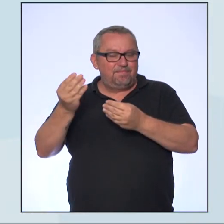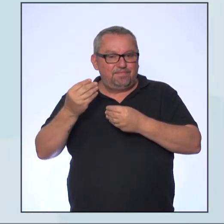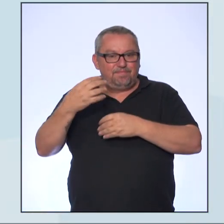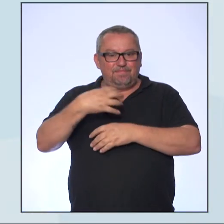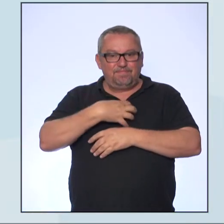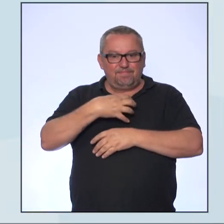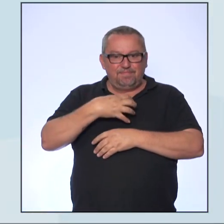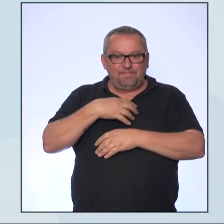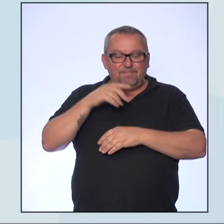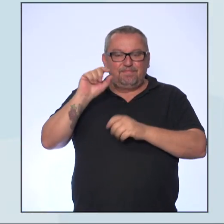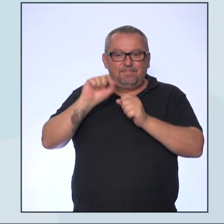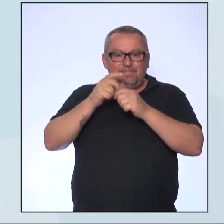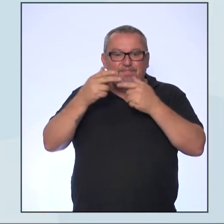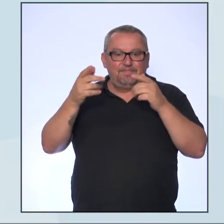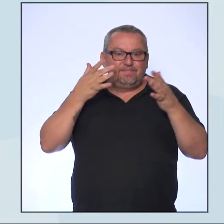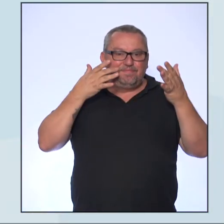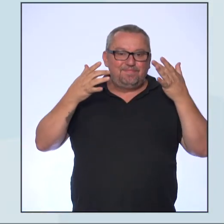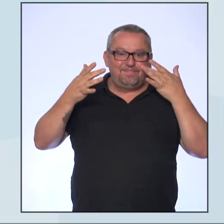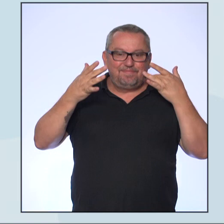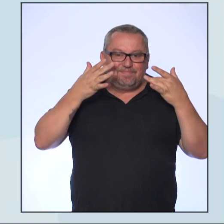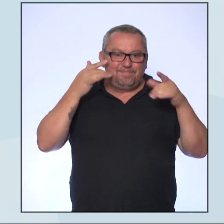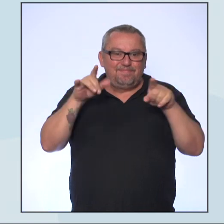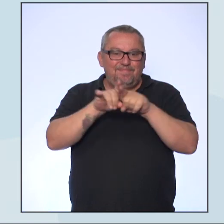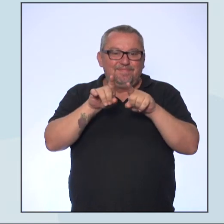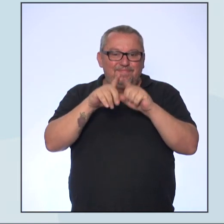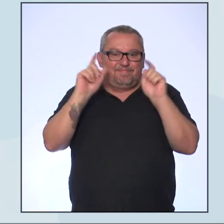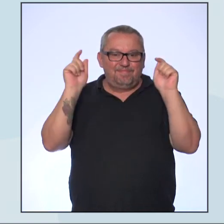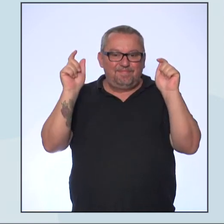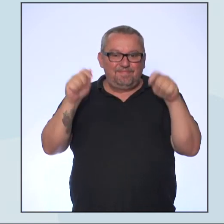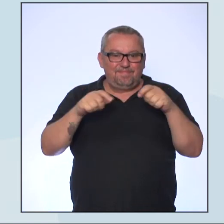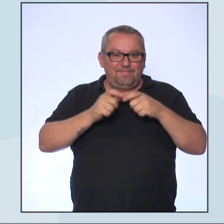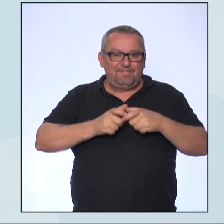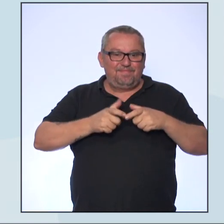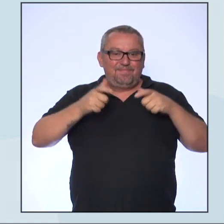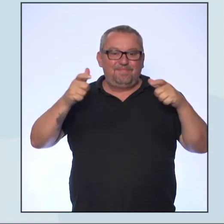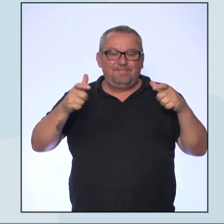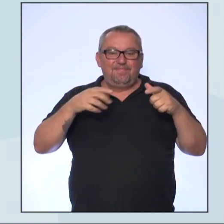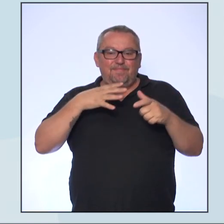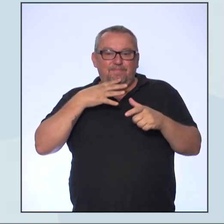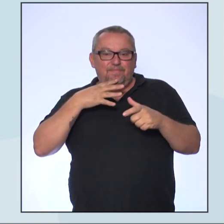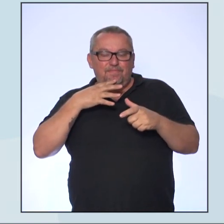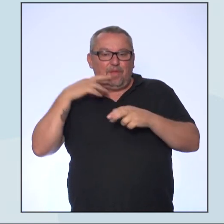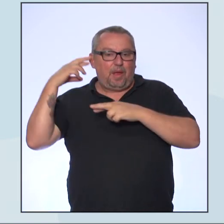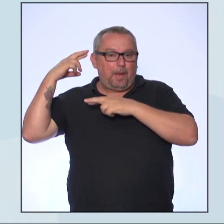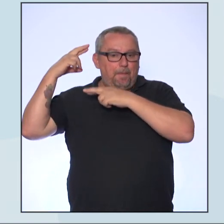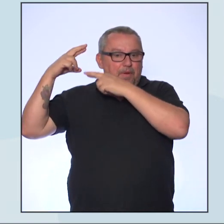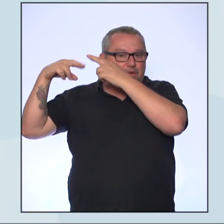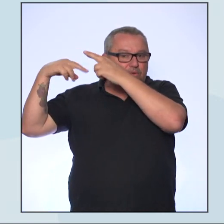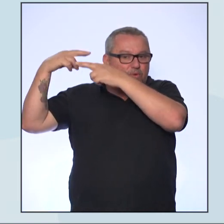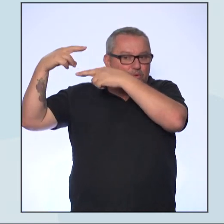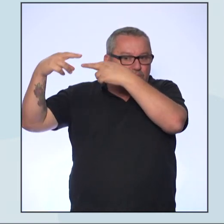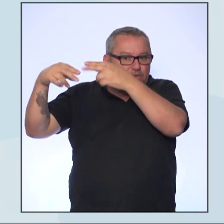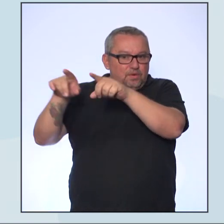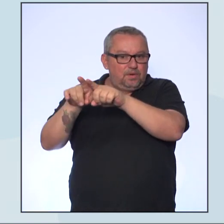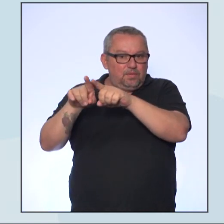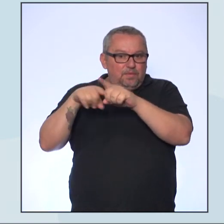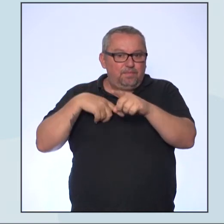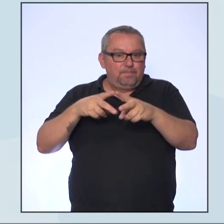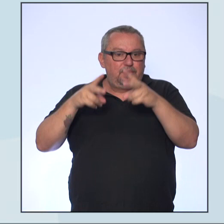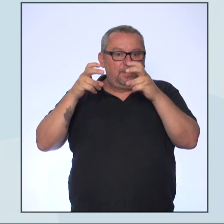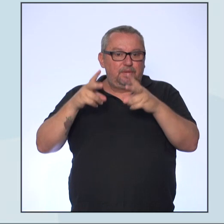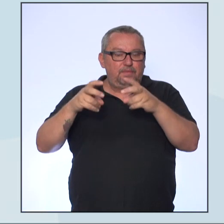produções artísticas apresentadas, além de possibilitar a ampliação de repertórios. Então, desenvolve mecanismos